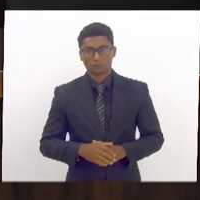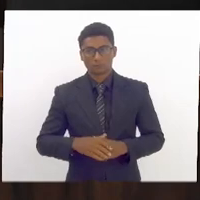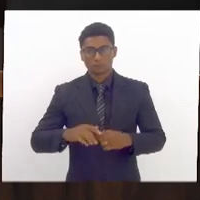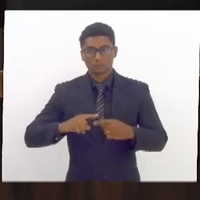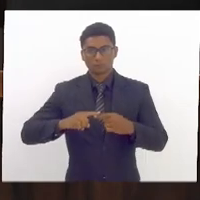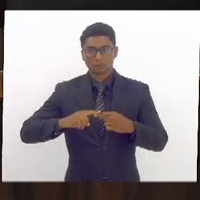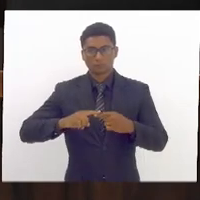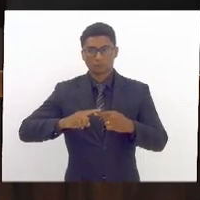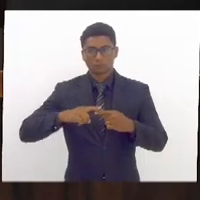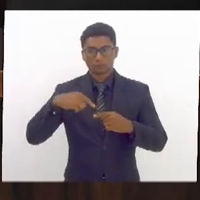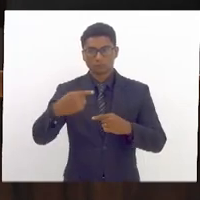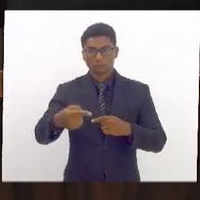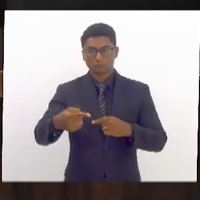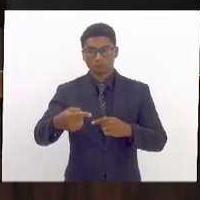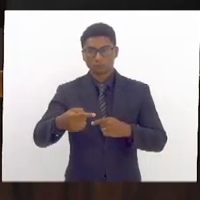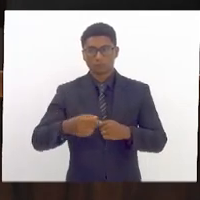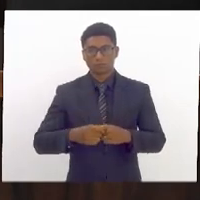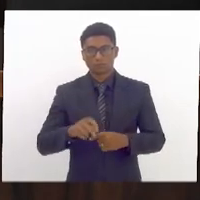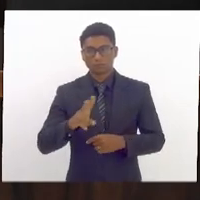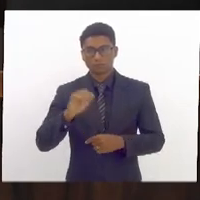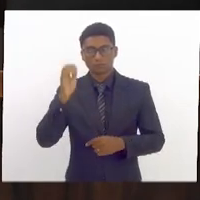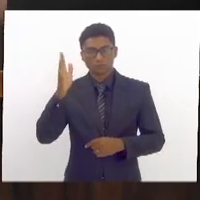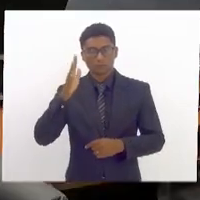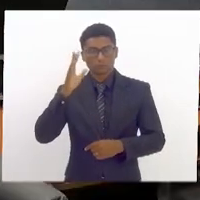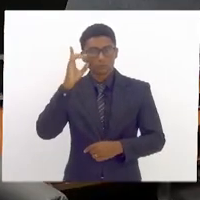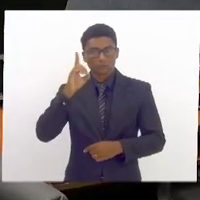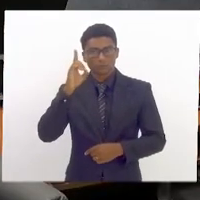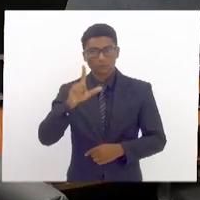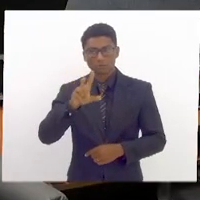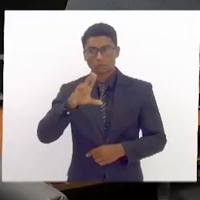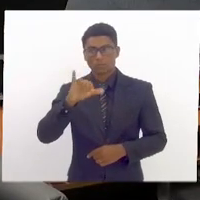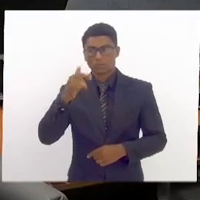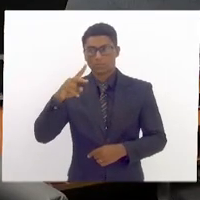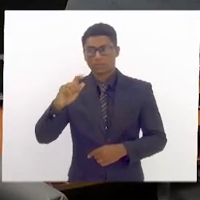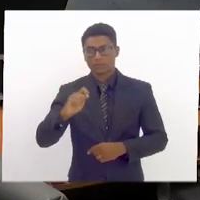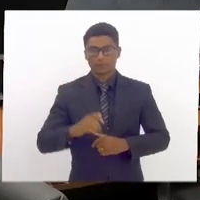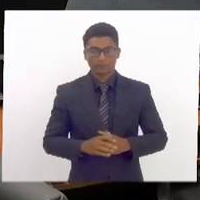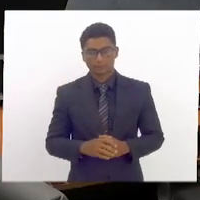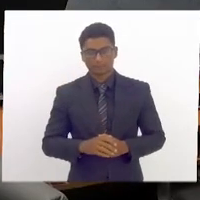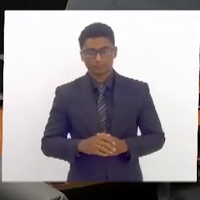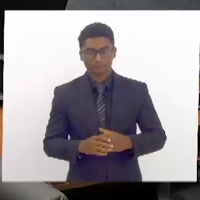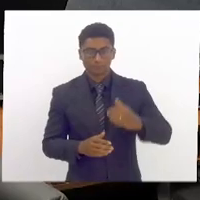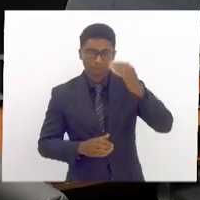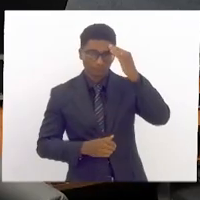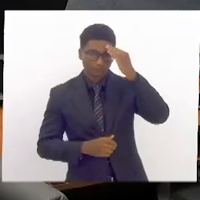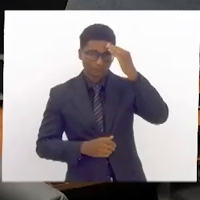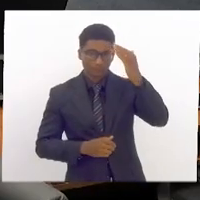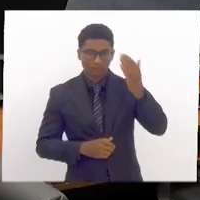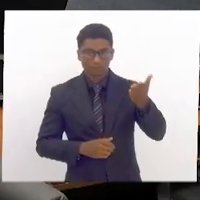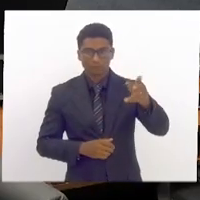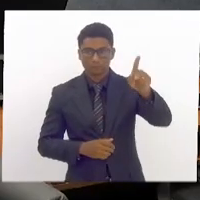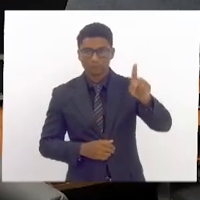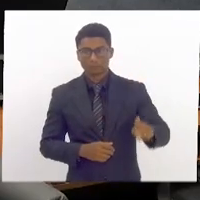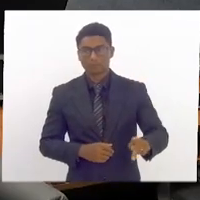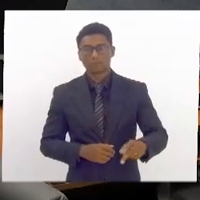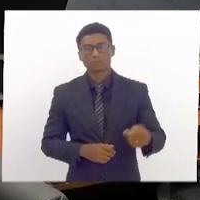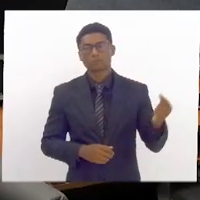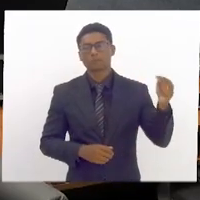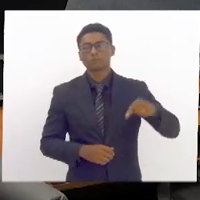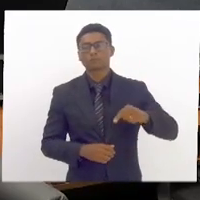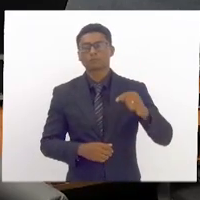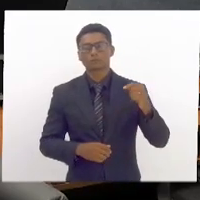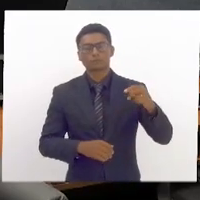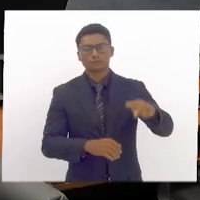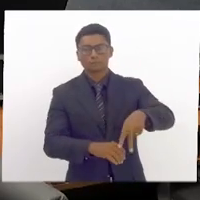seguida, usará a palavra no expediente final a deputada Lucinha. Deputada Renata. Muito obrigada, senhor presidente. Venho a essa